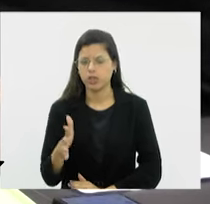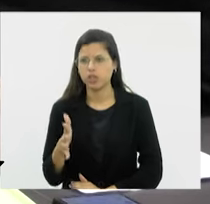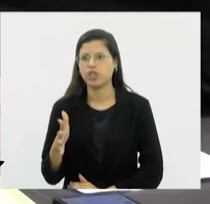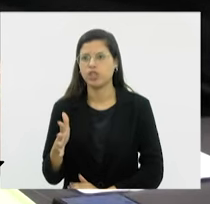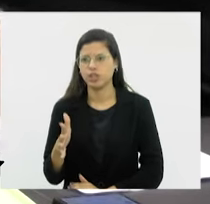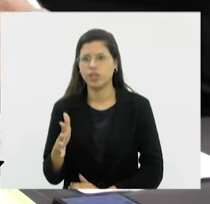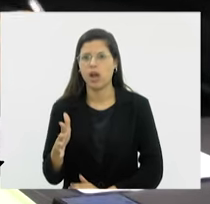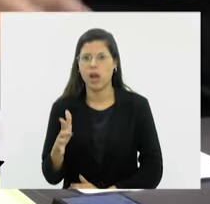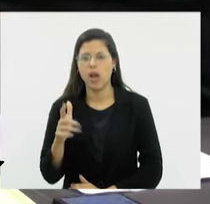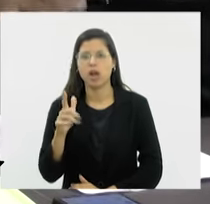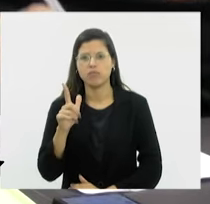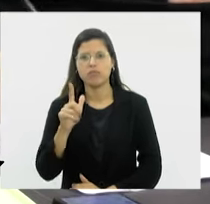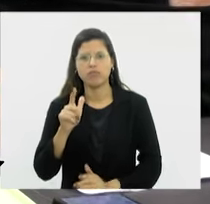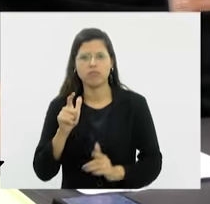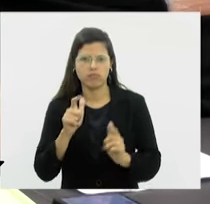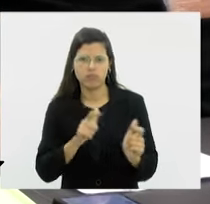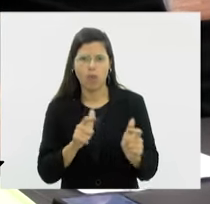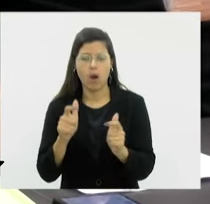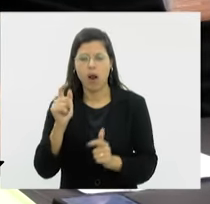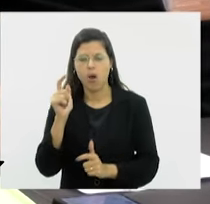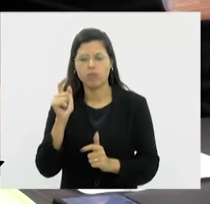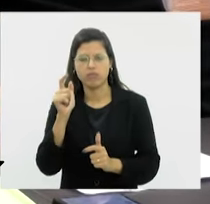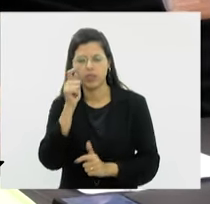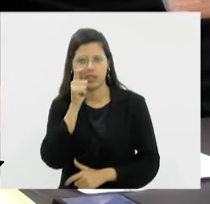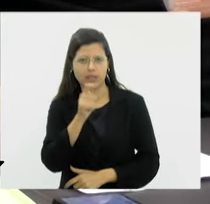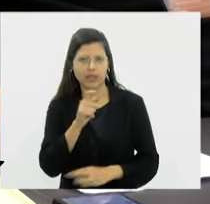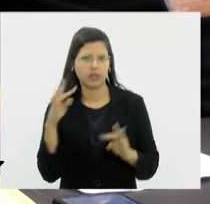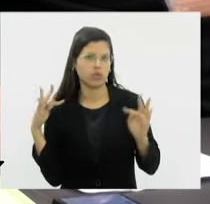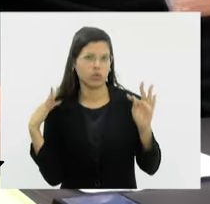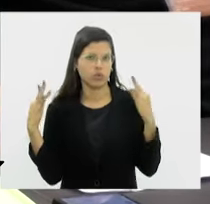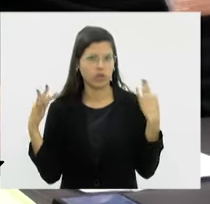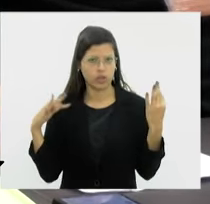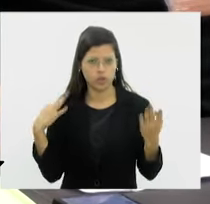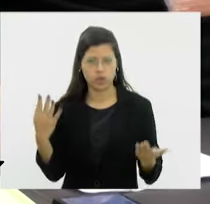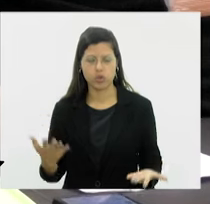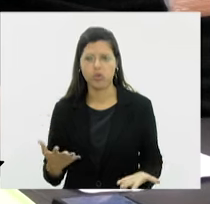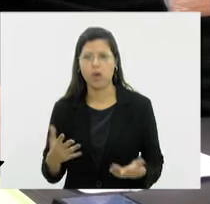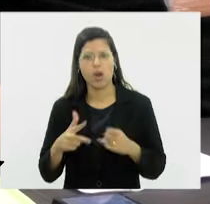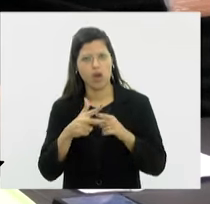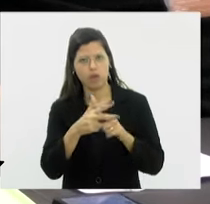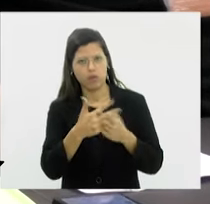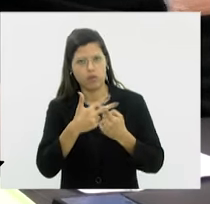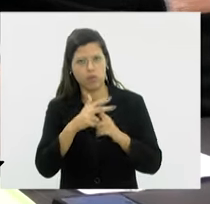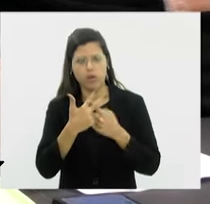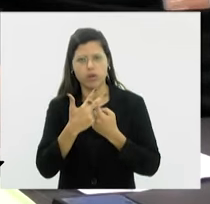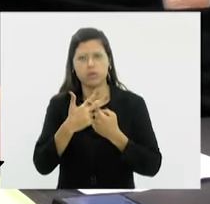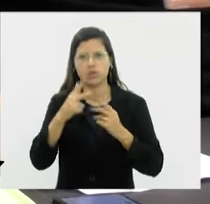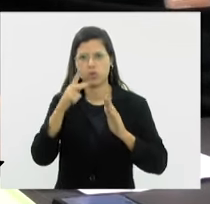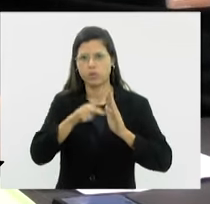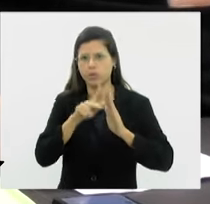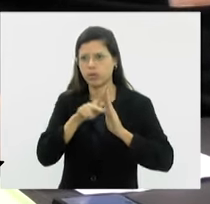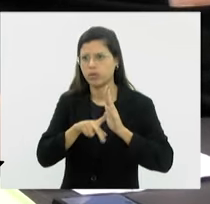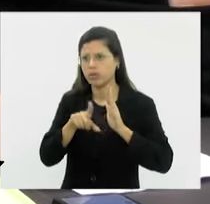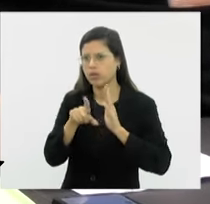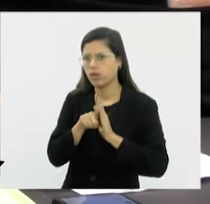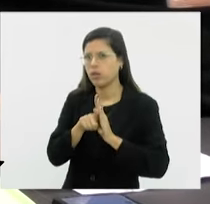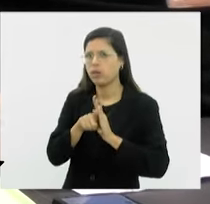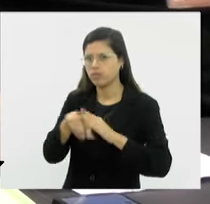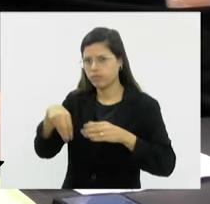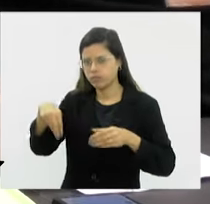como de interesse turístico. Então, eu acho que ela não só corrige o projeto, como põe dentro